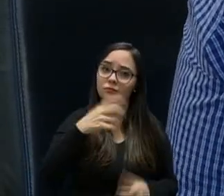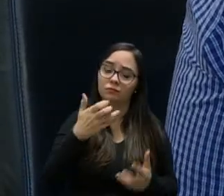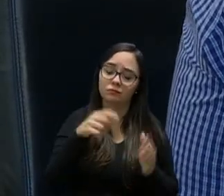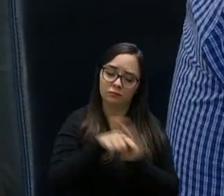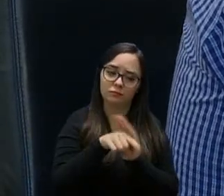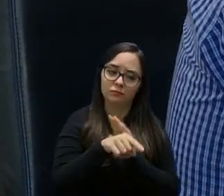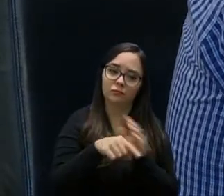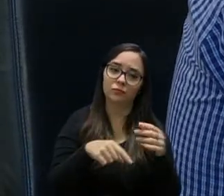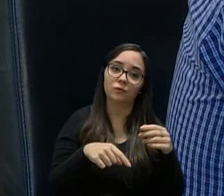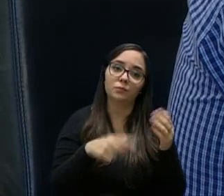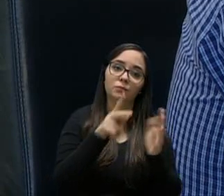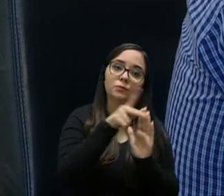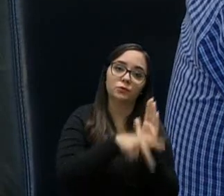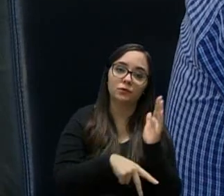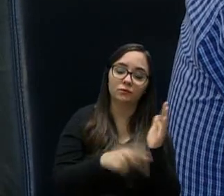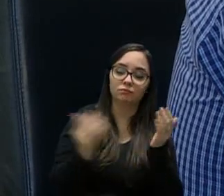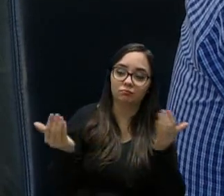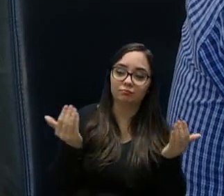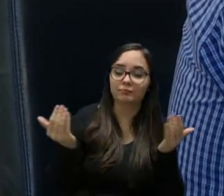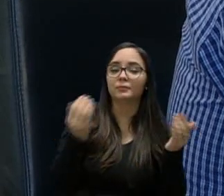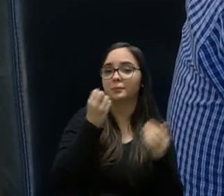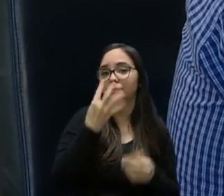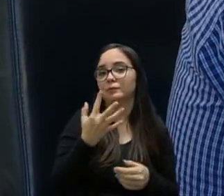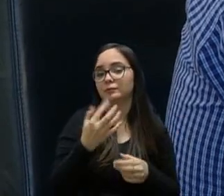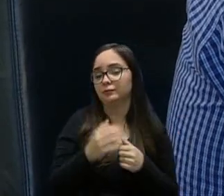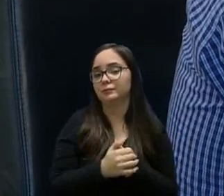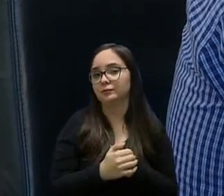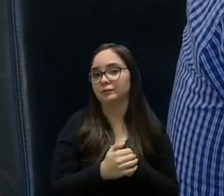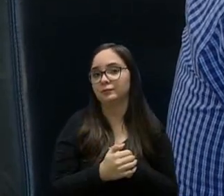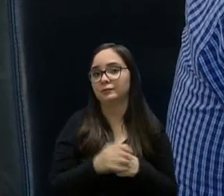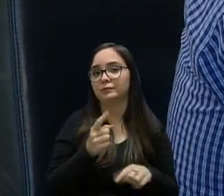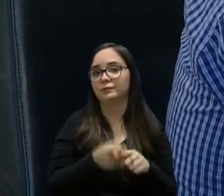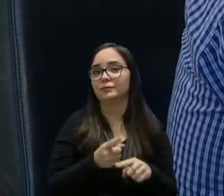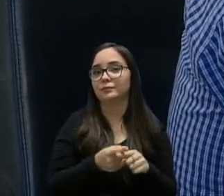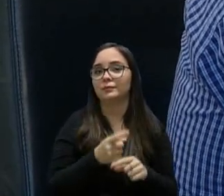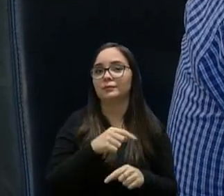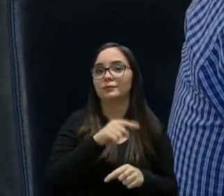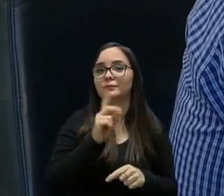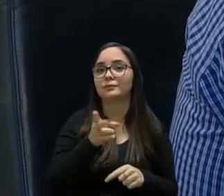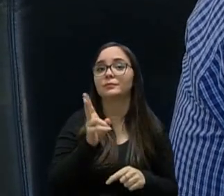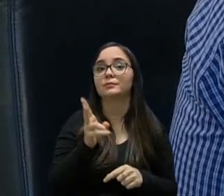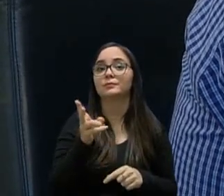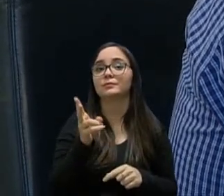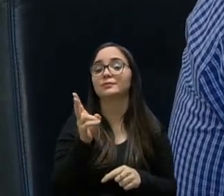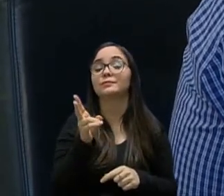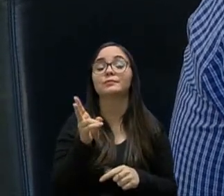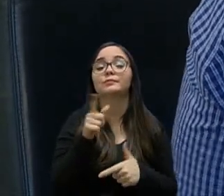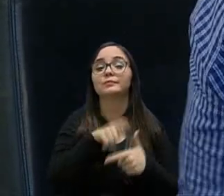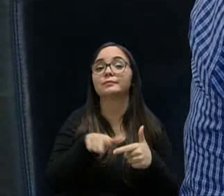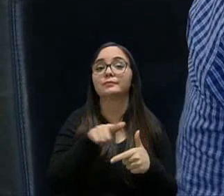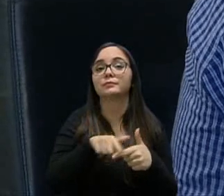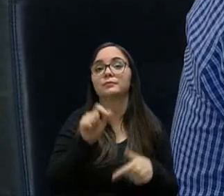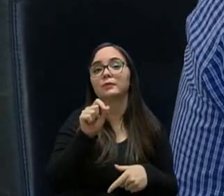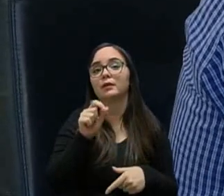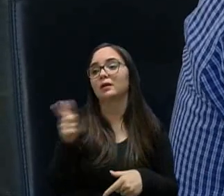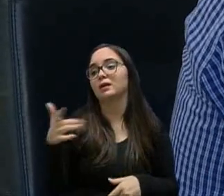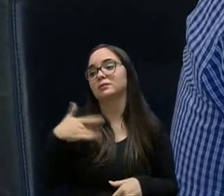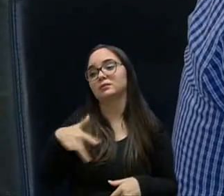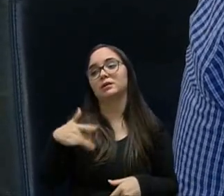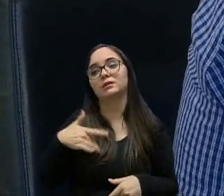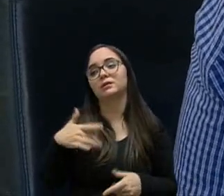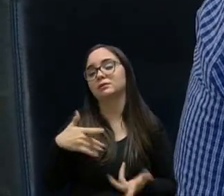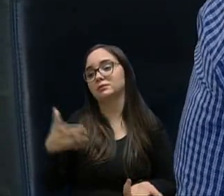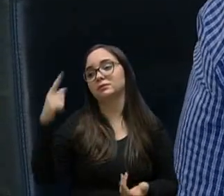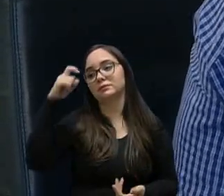que estão aí porque sempre fica acorda sempre história do do lado do coitadinho